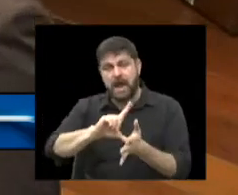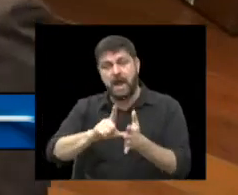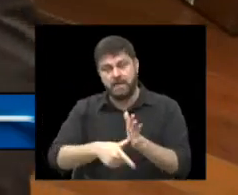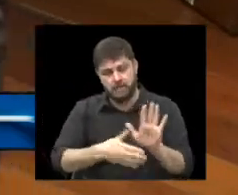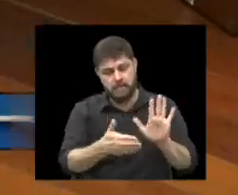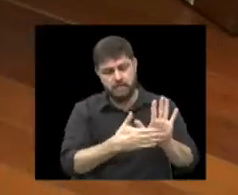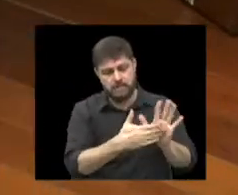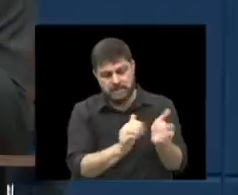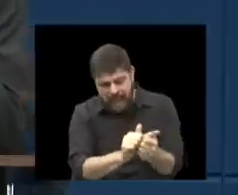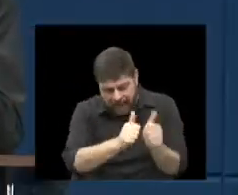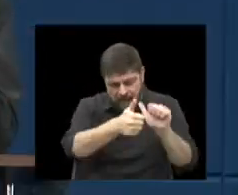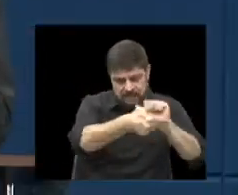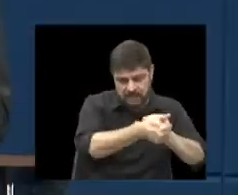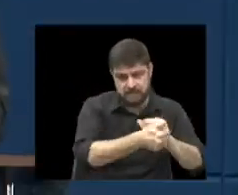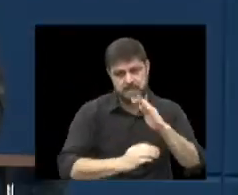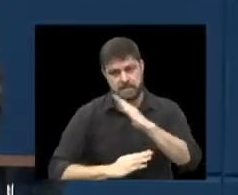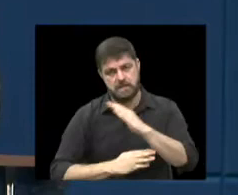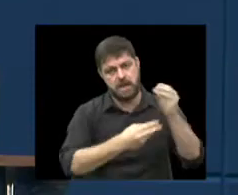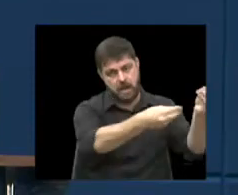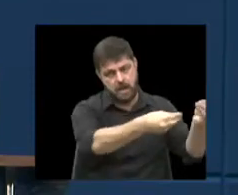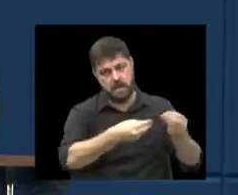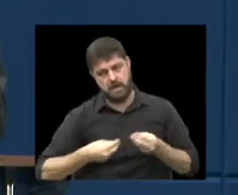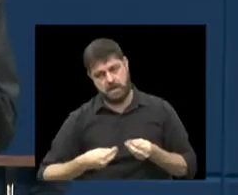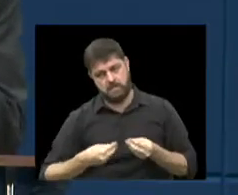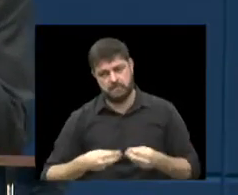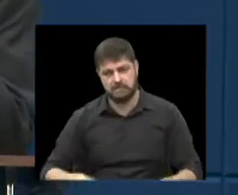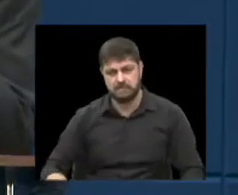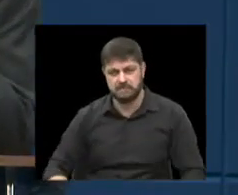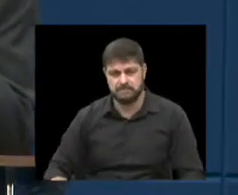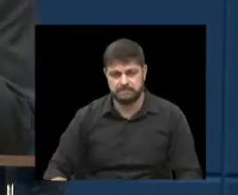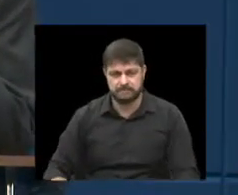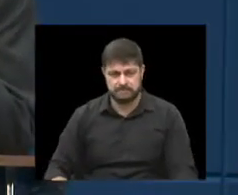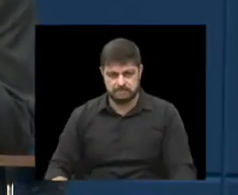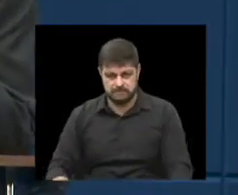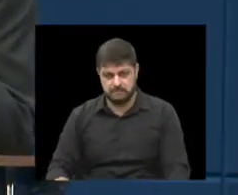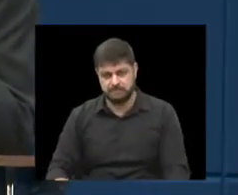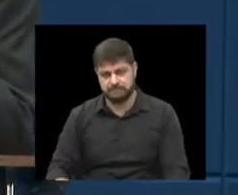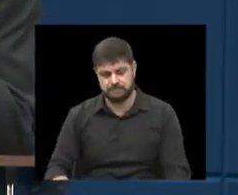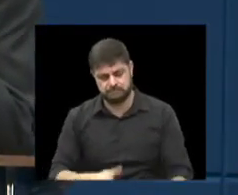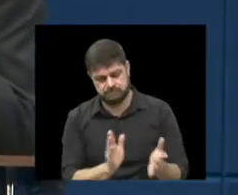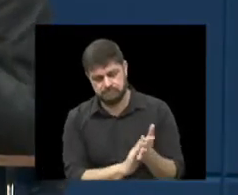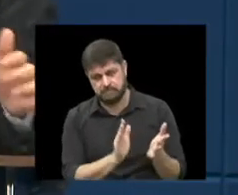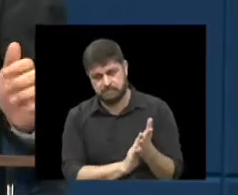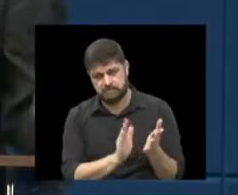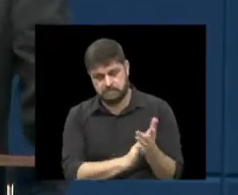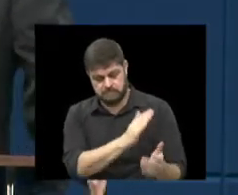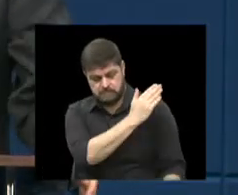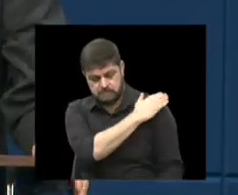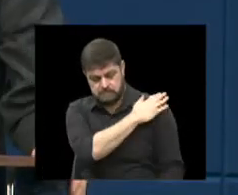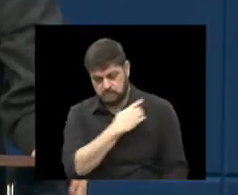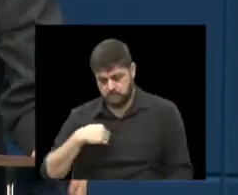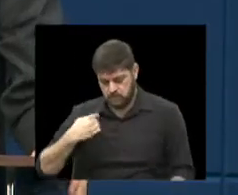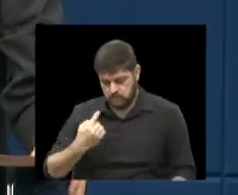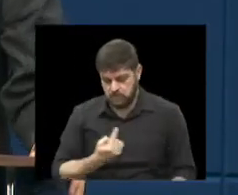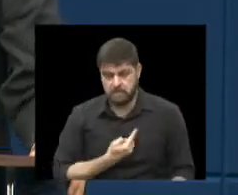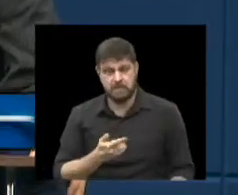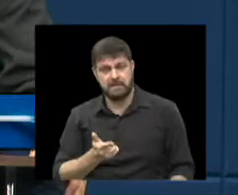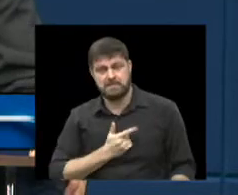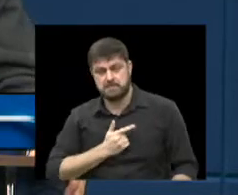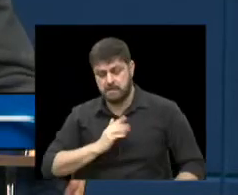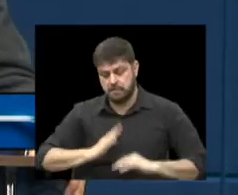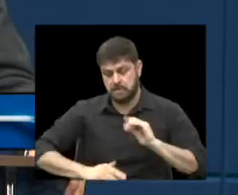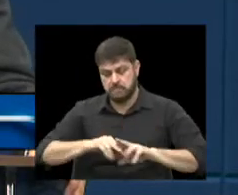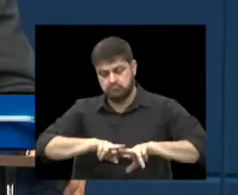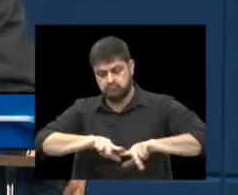essa casa. Parabéns, vereador Tico Costa. Realmente, eu acho que nós temos alguns caminhos.